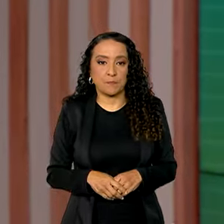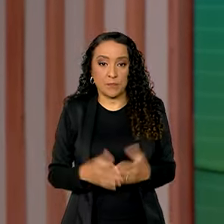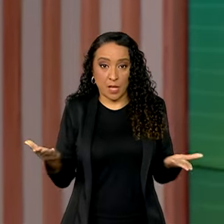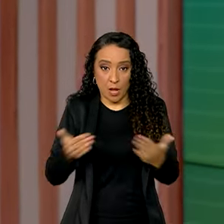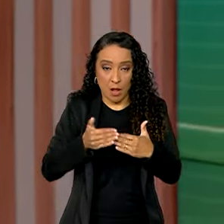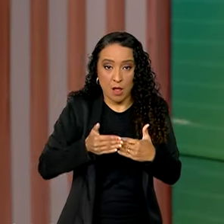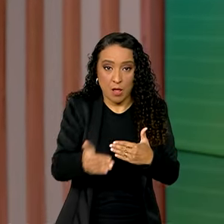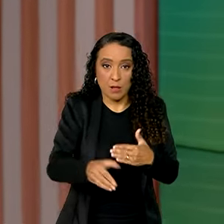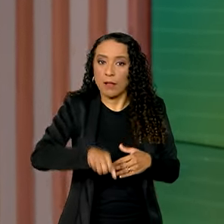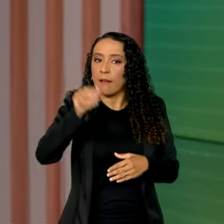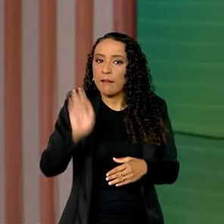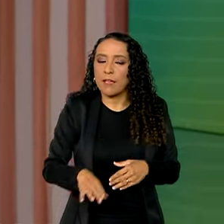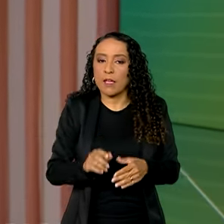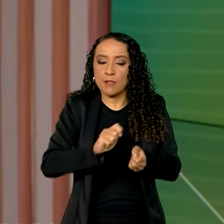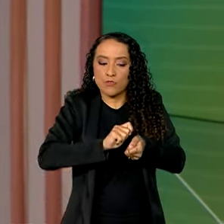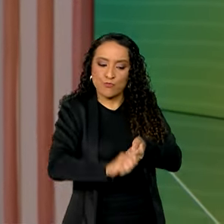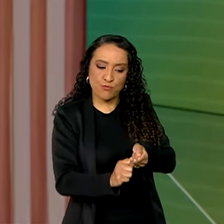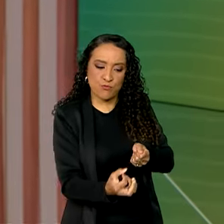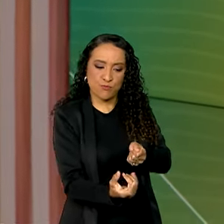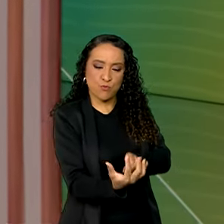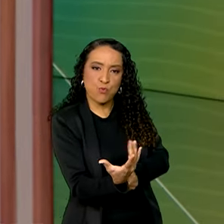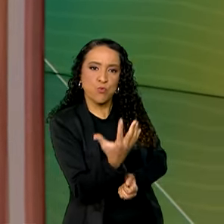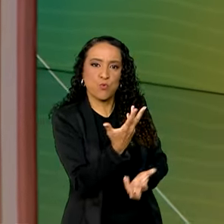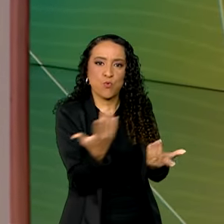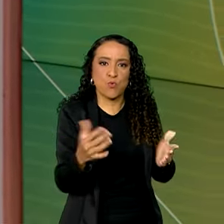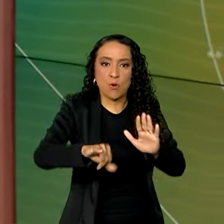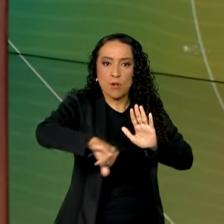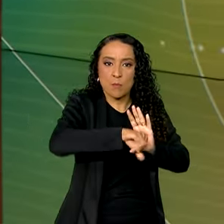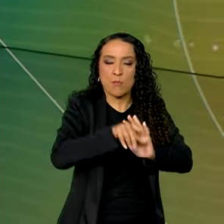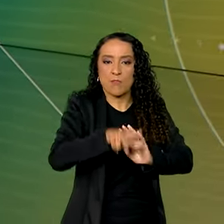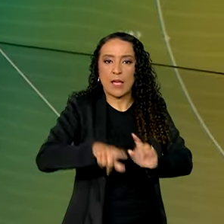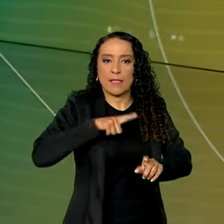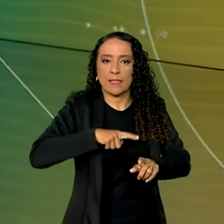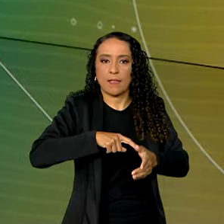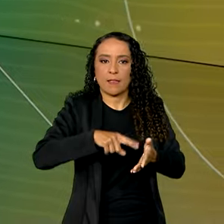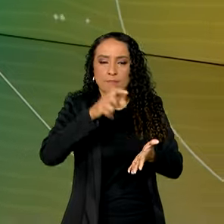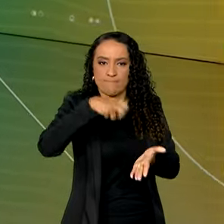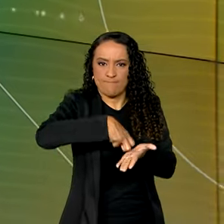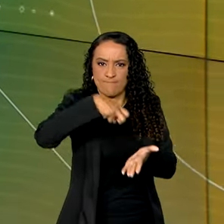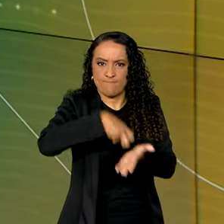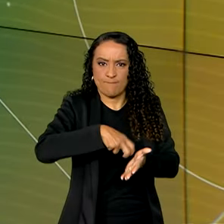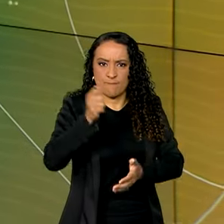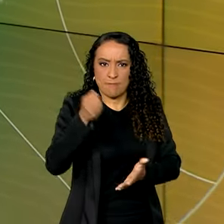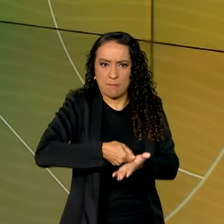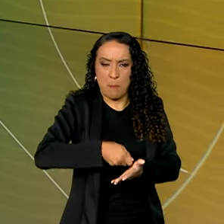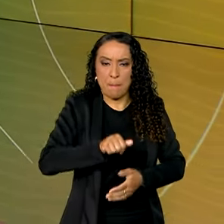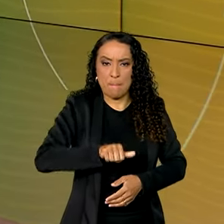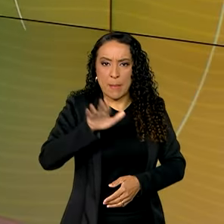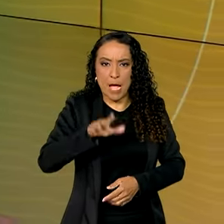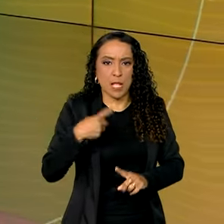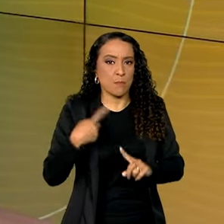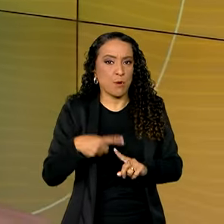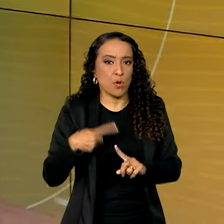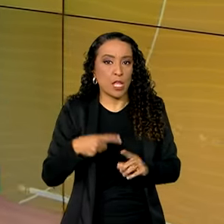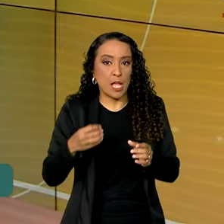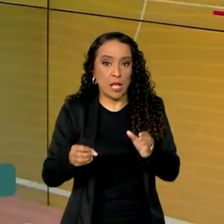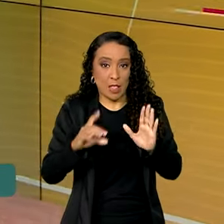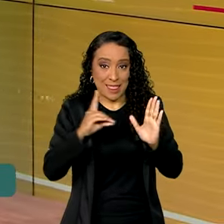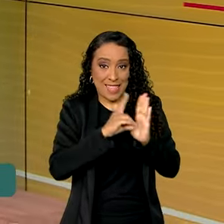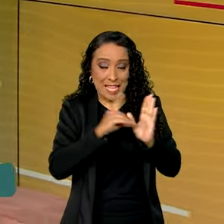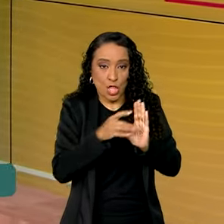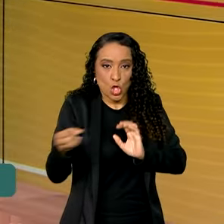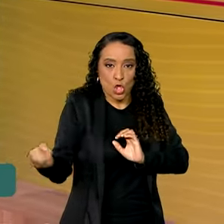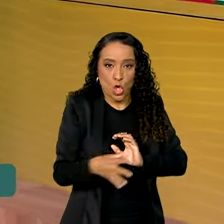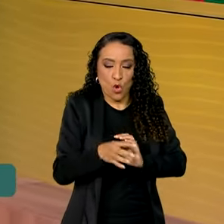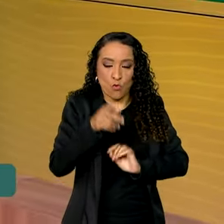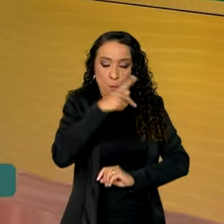de agora, quem provocar incêndios ilegais terá sanções ainda mais rígidas. Isso porque um novo decreto assinado